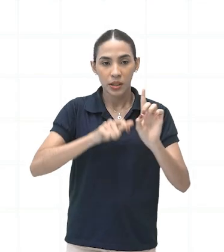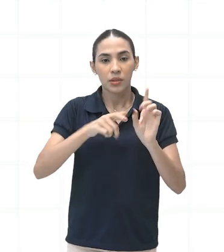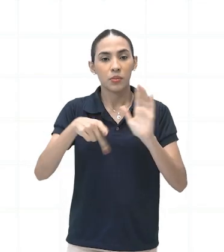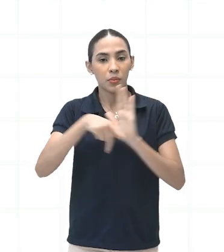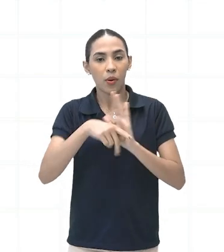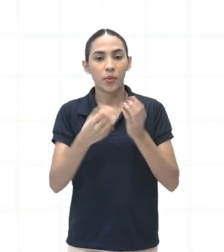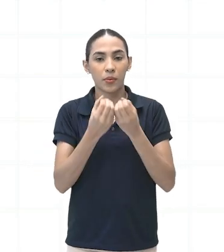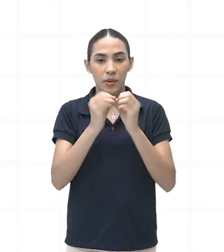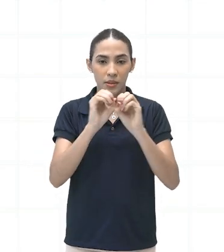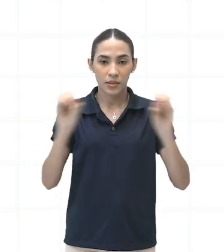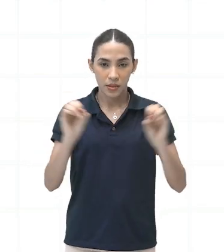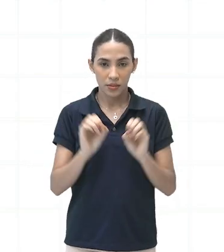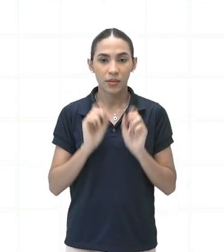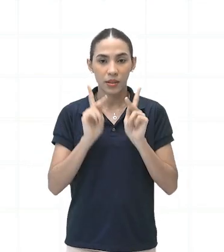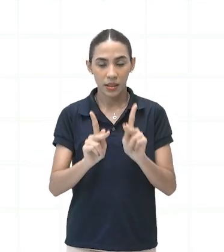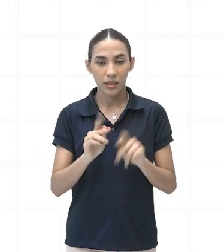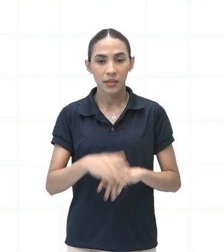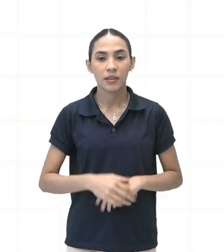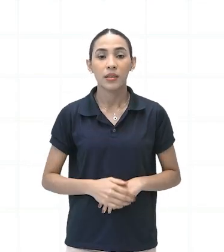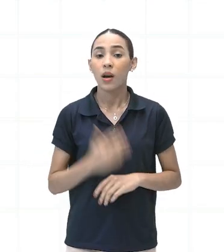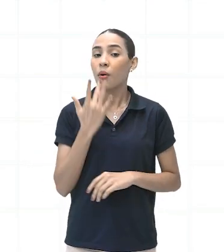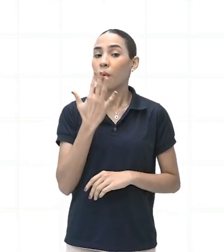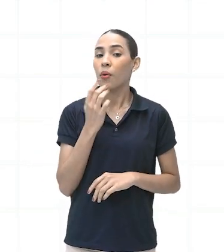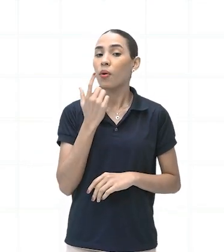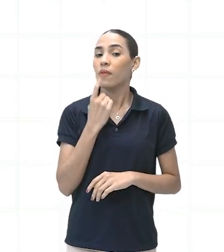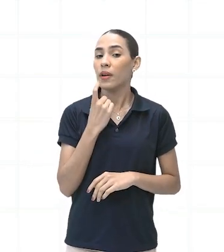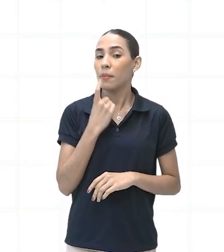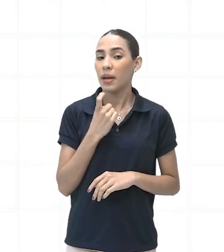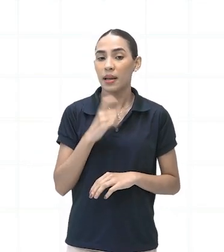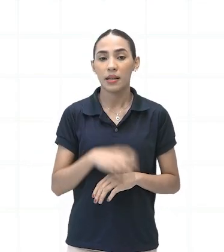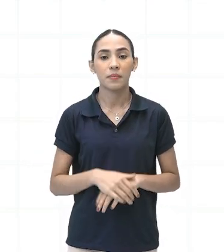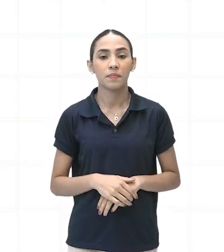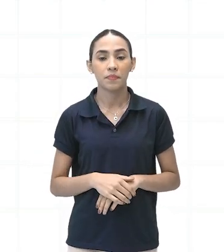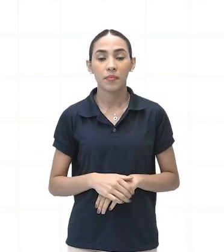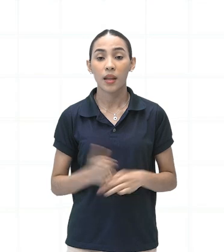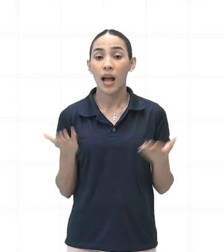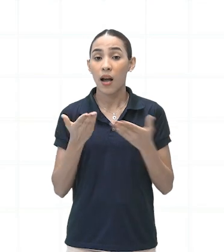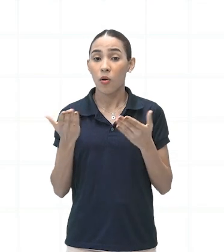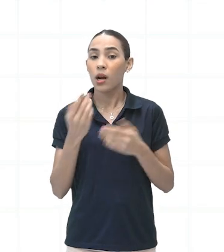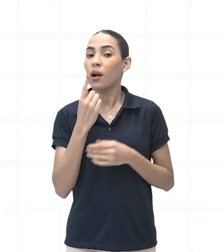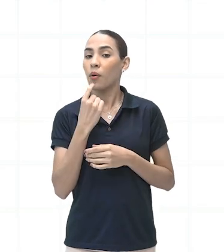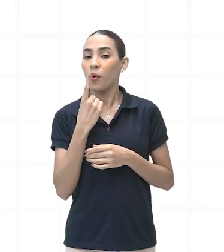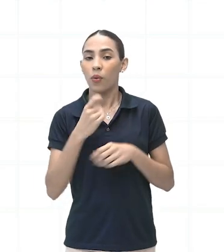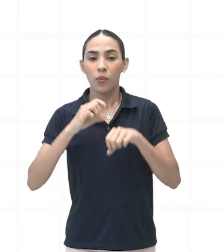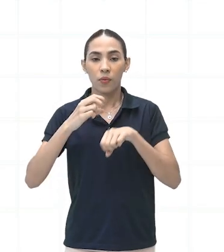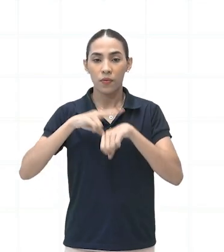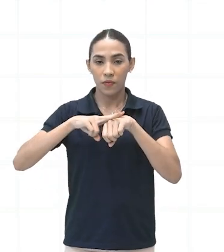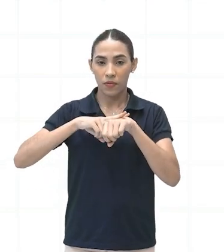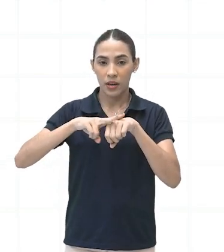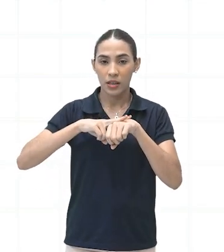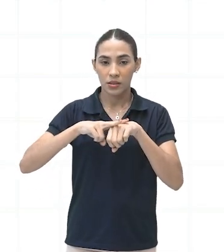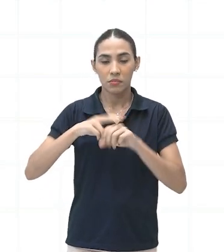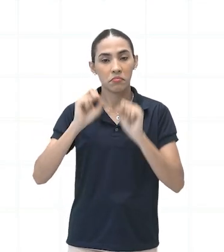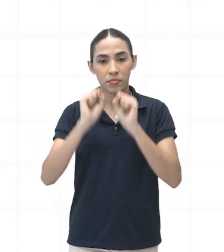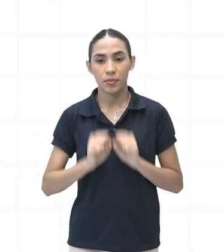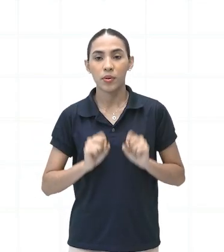da oração. Ok? Destaquei em vermelho, mas vou fazer um destaque aqui em verde, gente, para que a gente